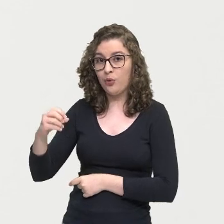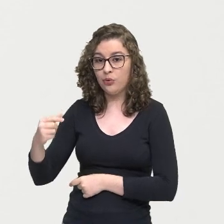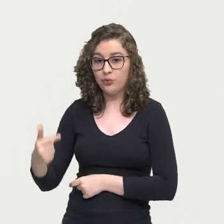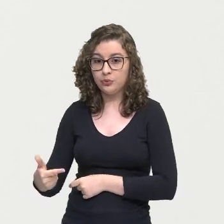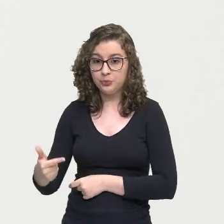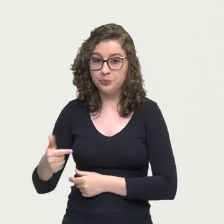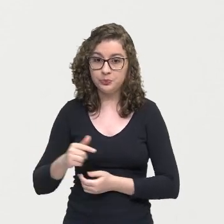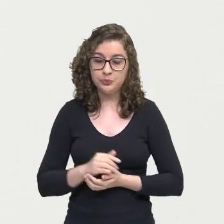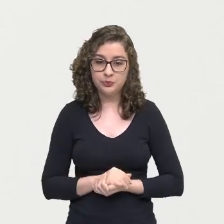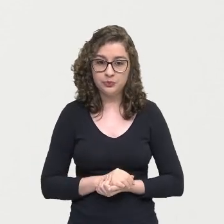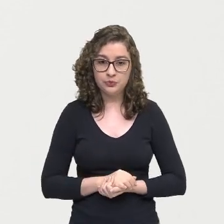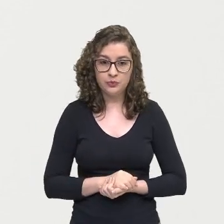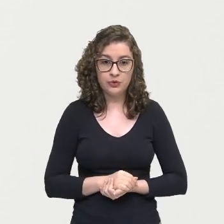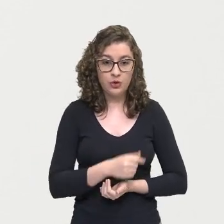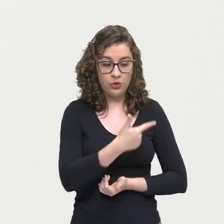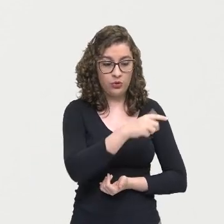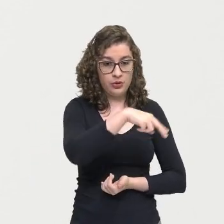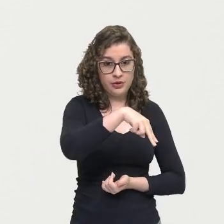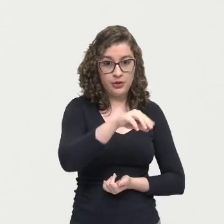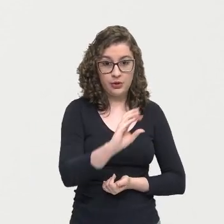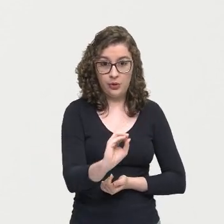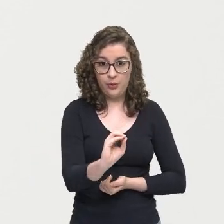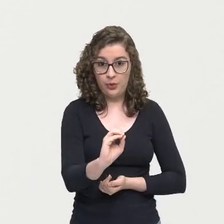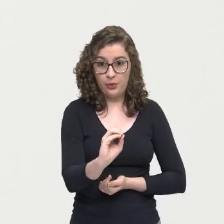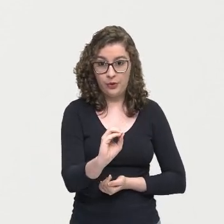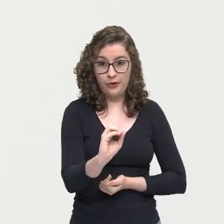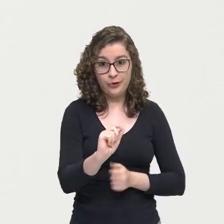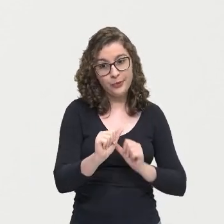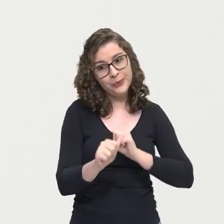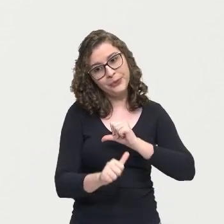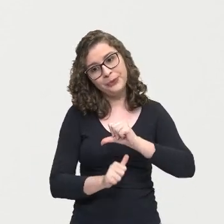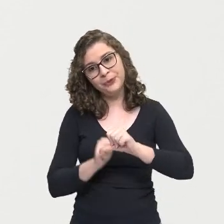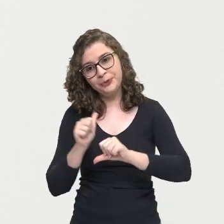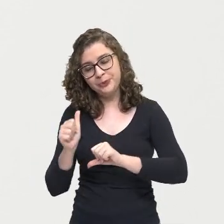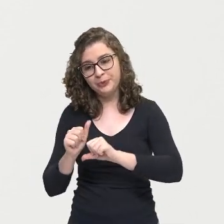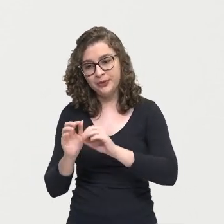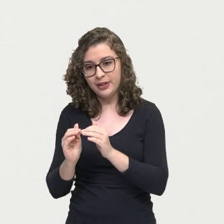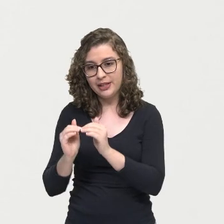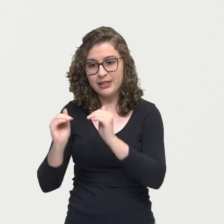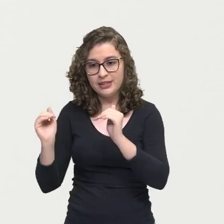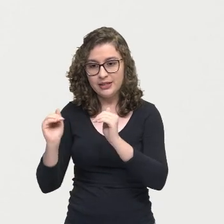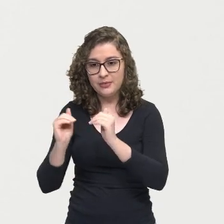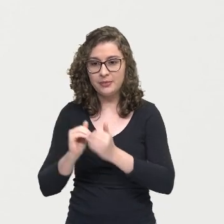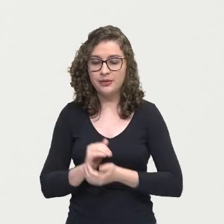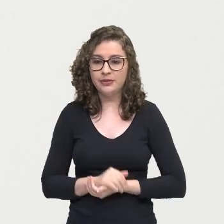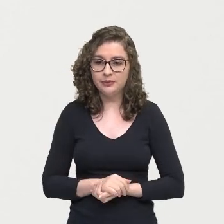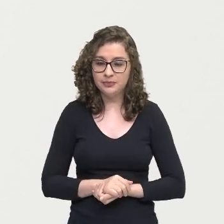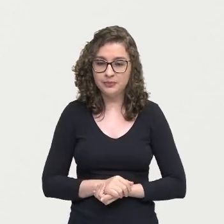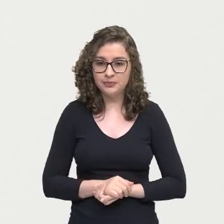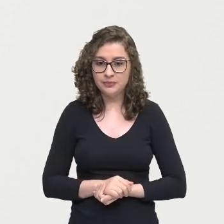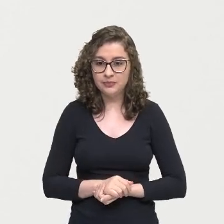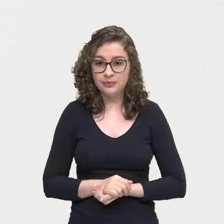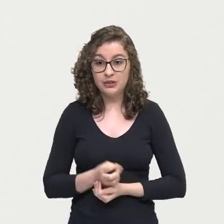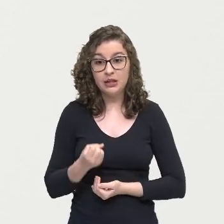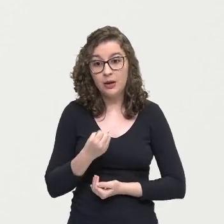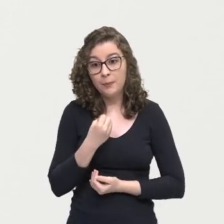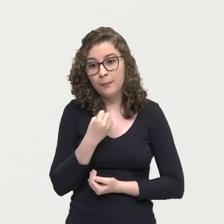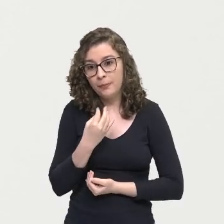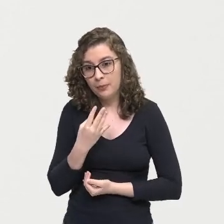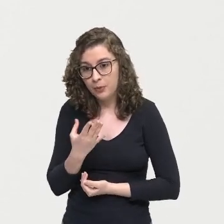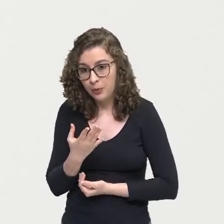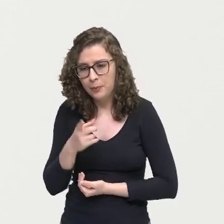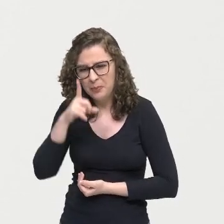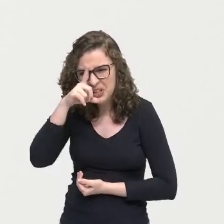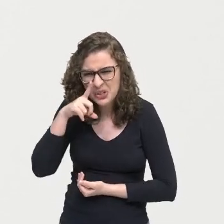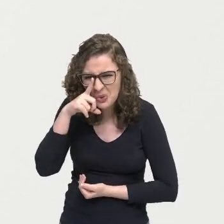que esse monóxido aqui de nitrogênio se transporte em moléculas menos perigosas para o meio ambiente, tá